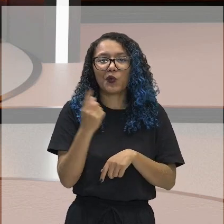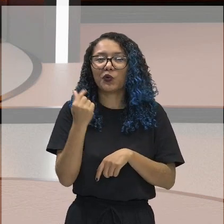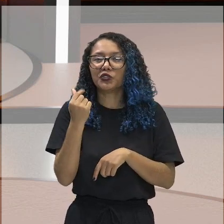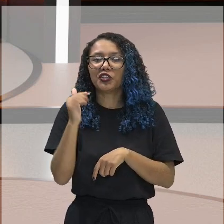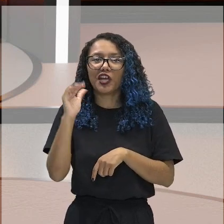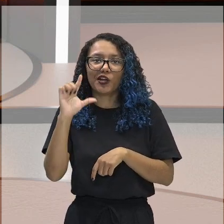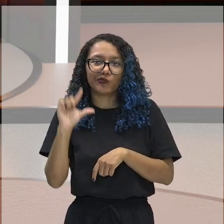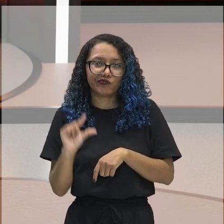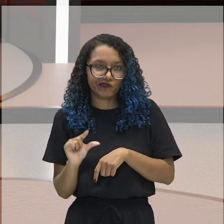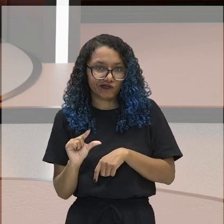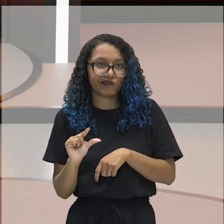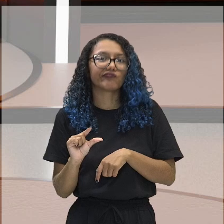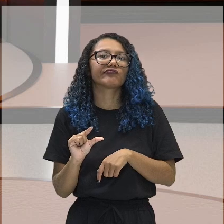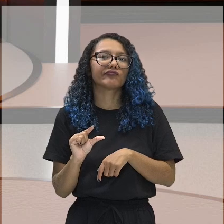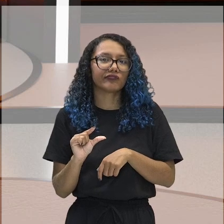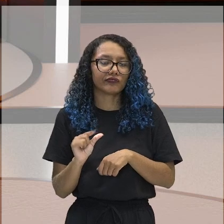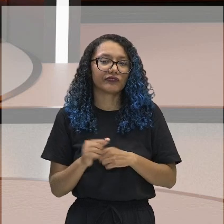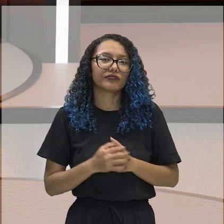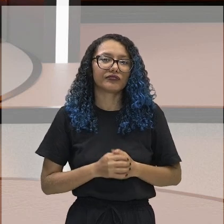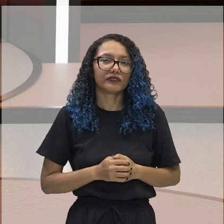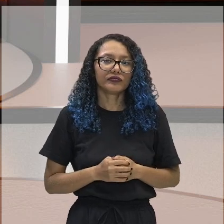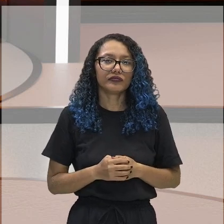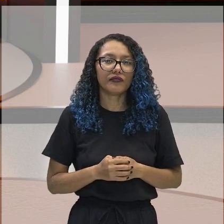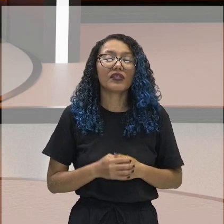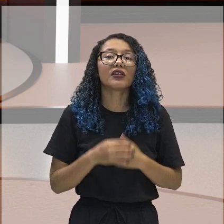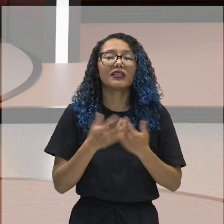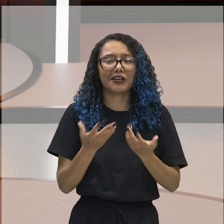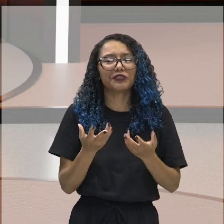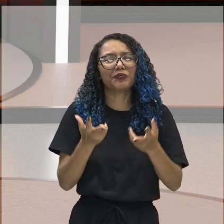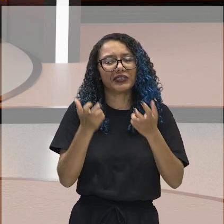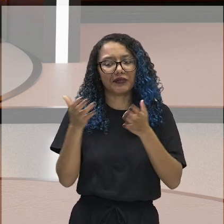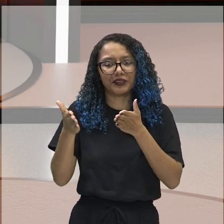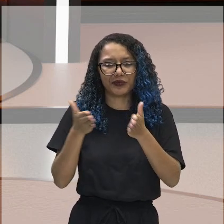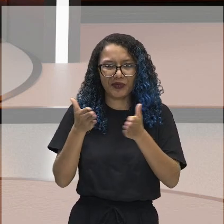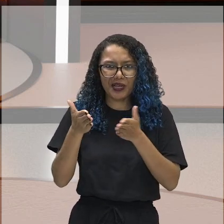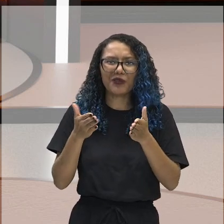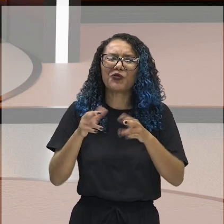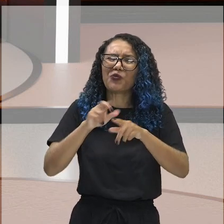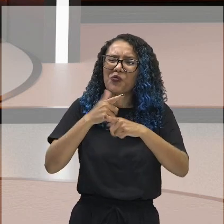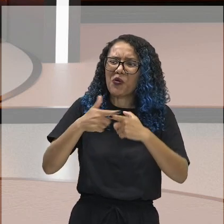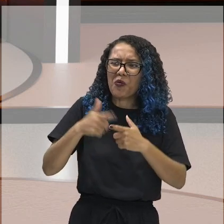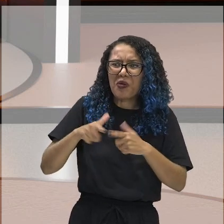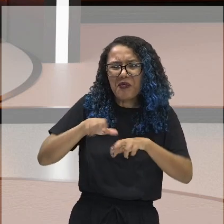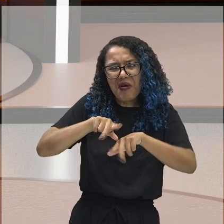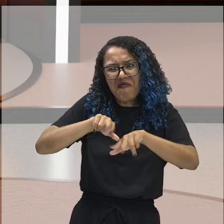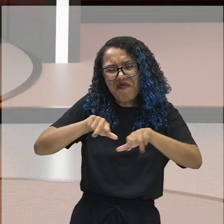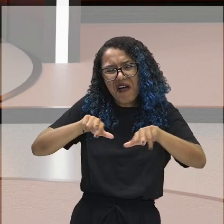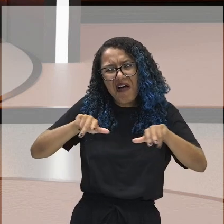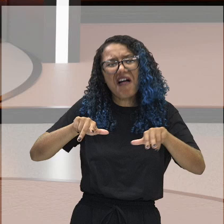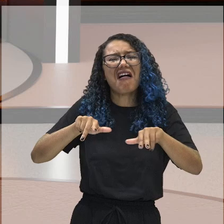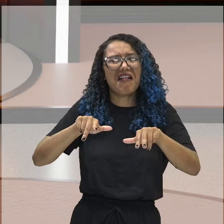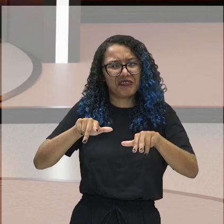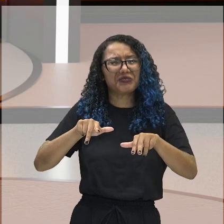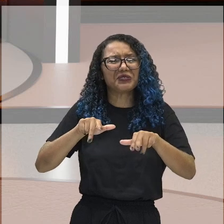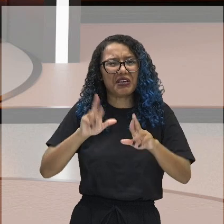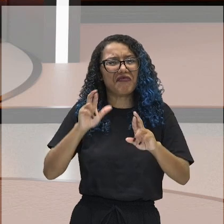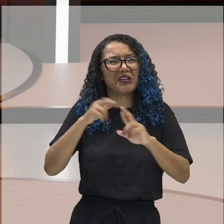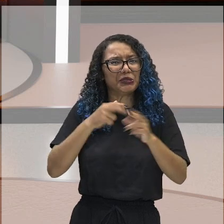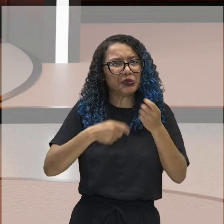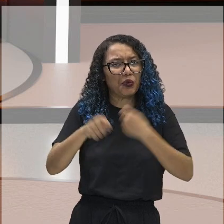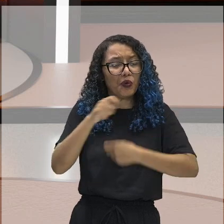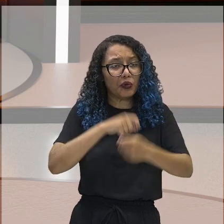Império Romano, a gente vai ver então sucessivas crises ligadas então a esses fatores. Os administradores